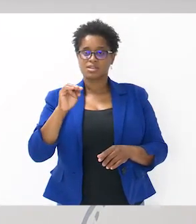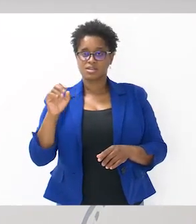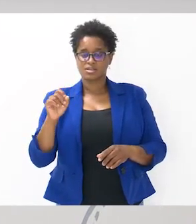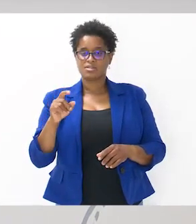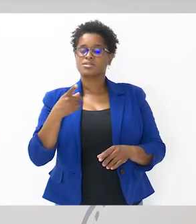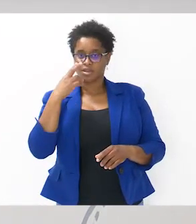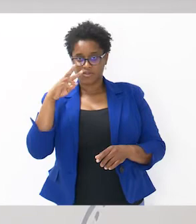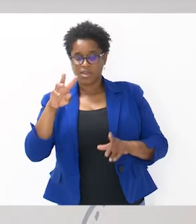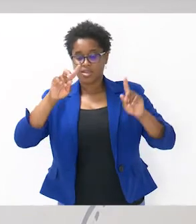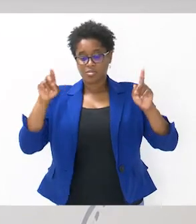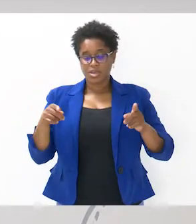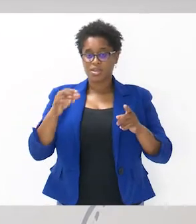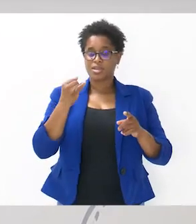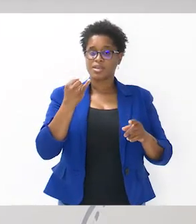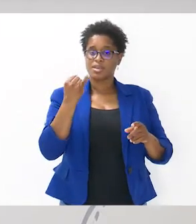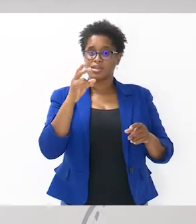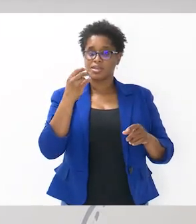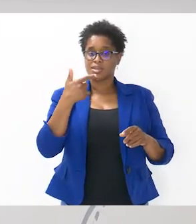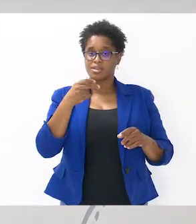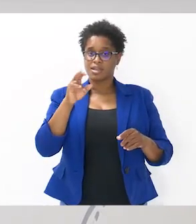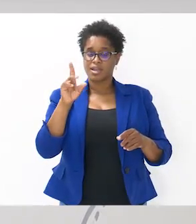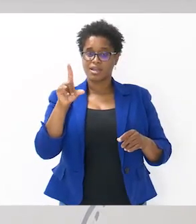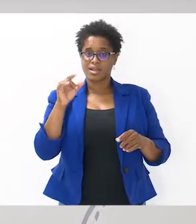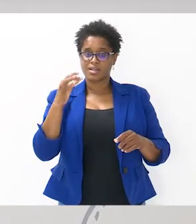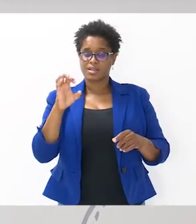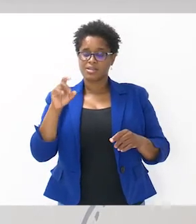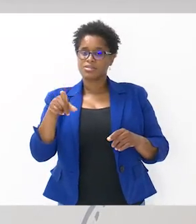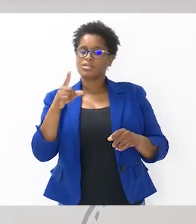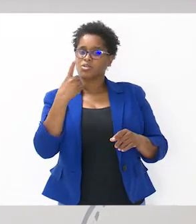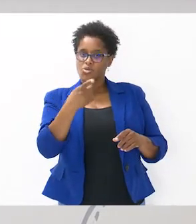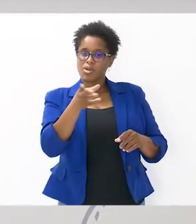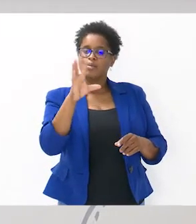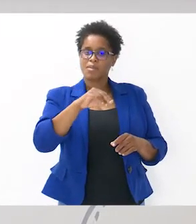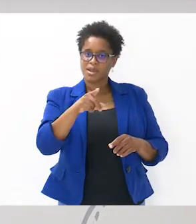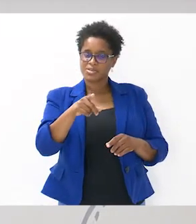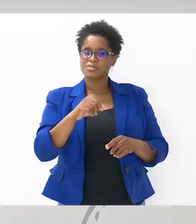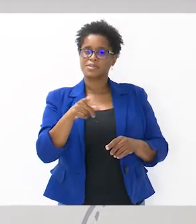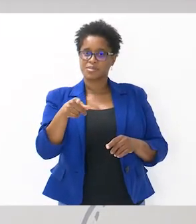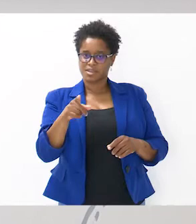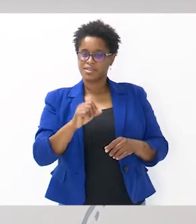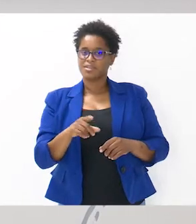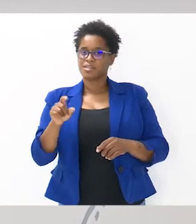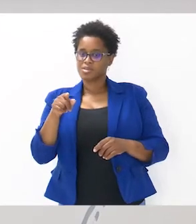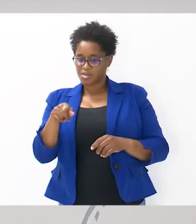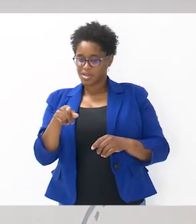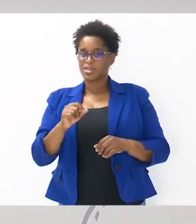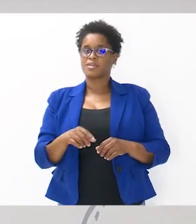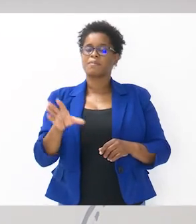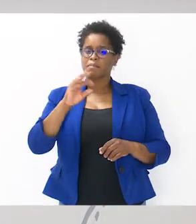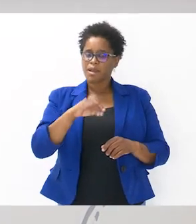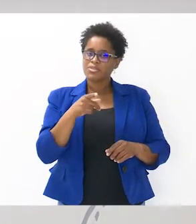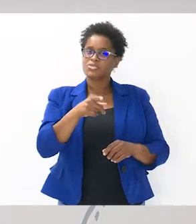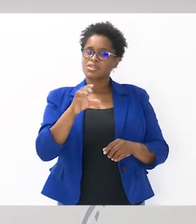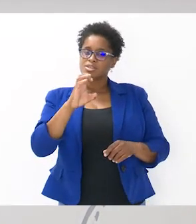parênteses e em itálico. Temos uma, temos mais, temos aqui e temos aqui mais